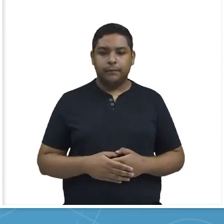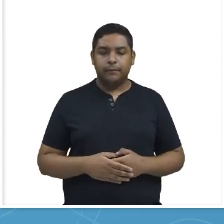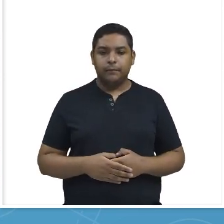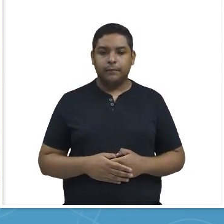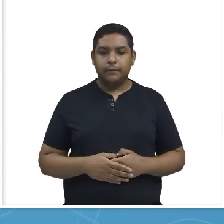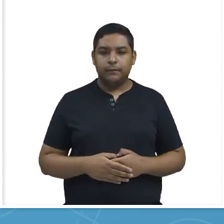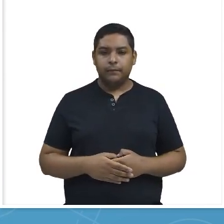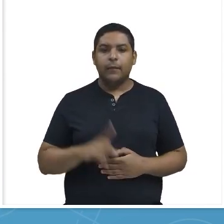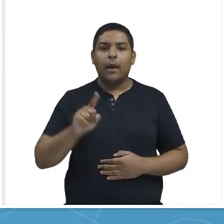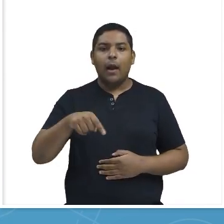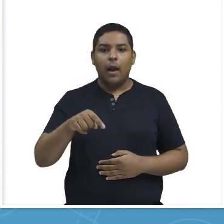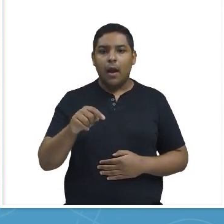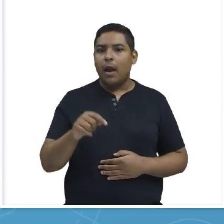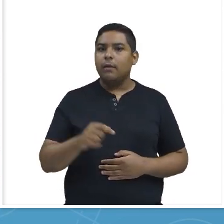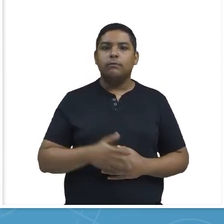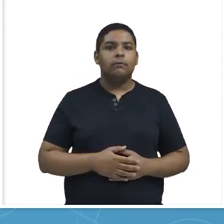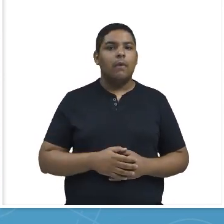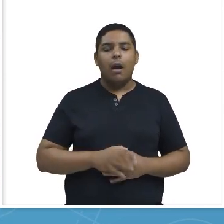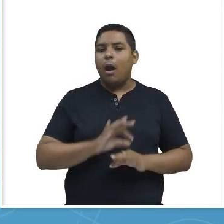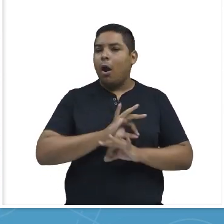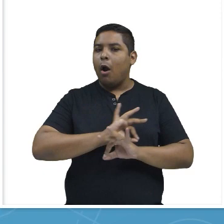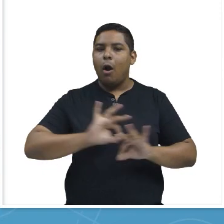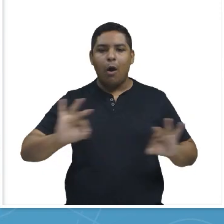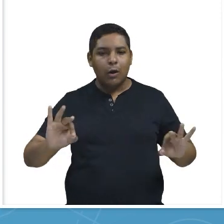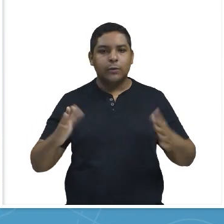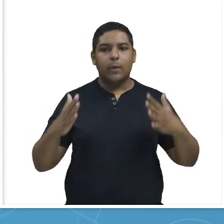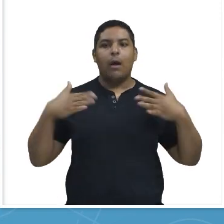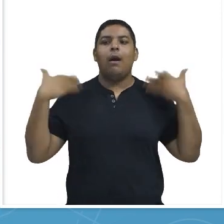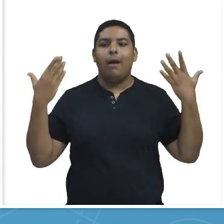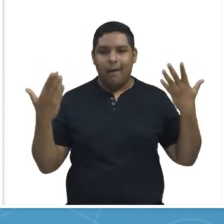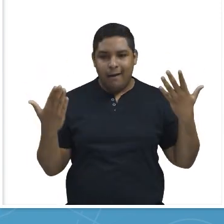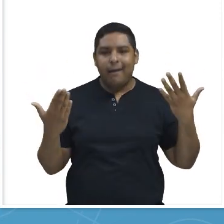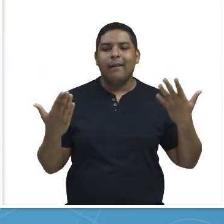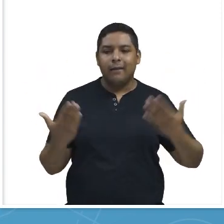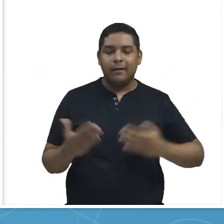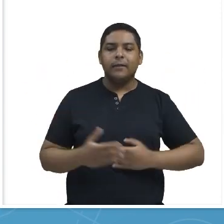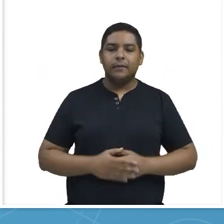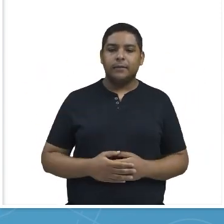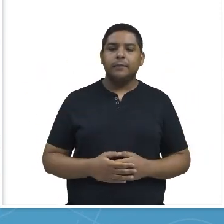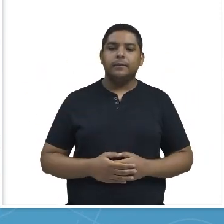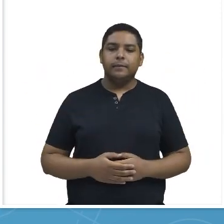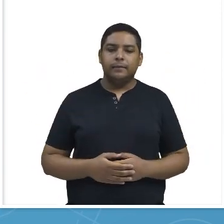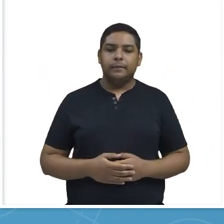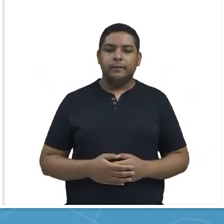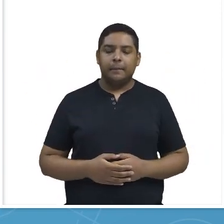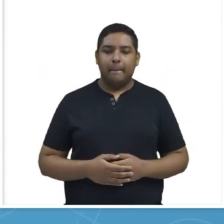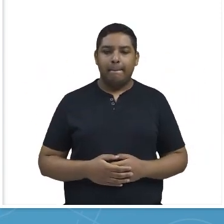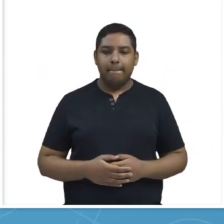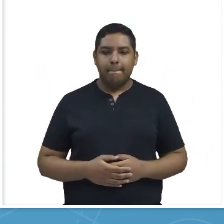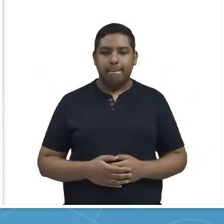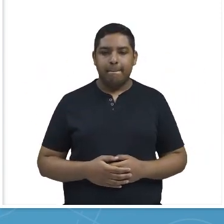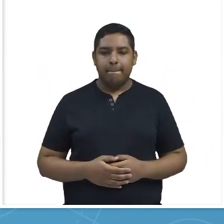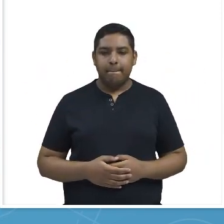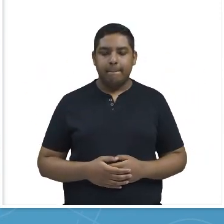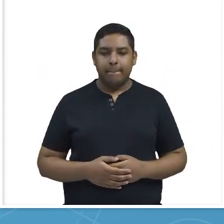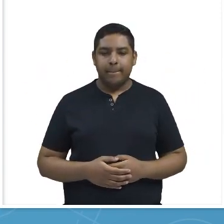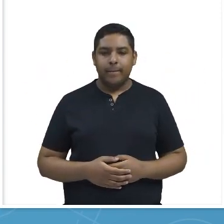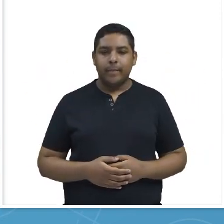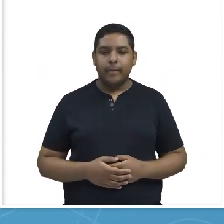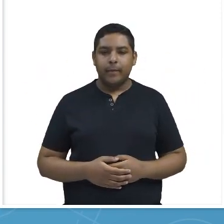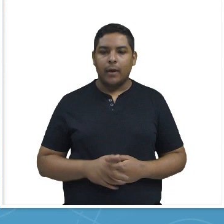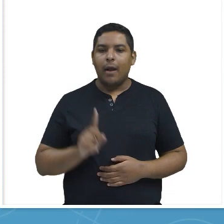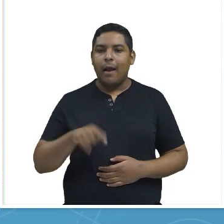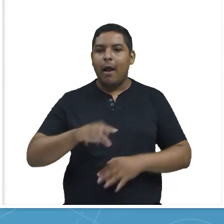surprise? Eles terão uma ótima, uma grande surpresa? Are they going to have a big surprise? Eles terão uma